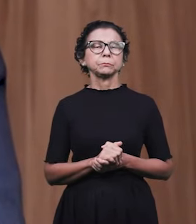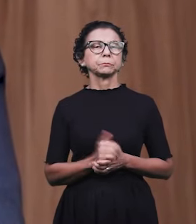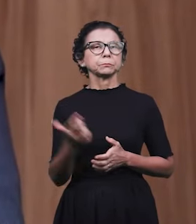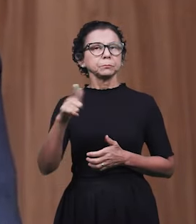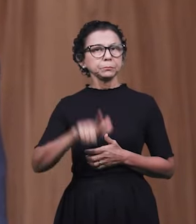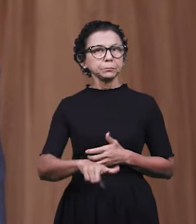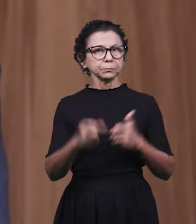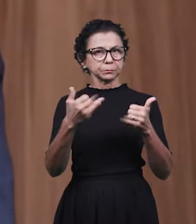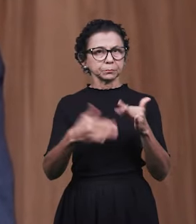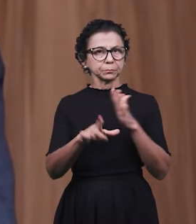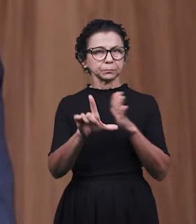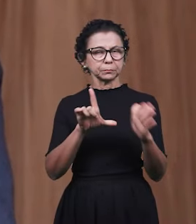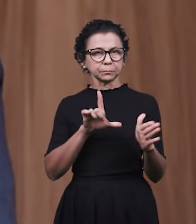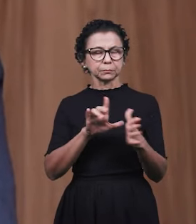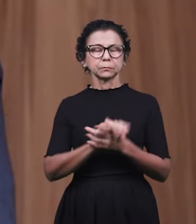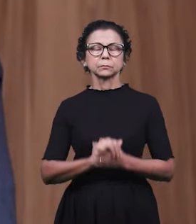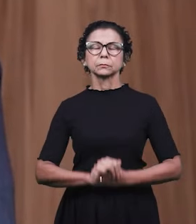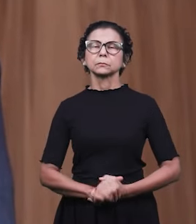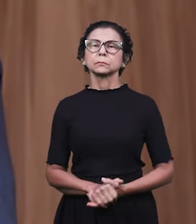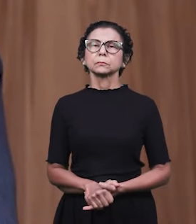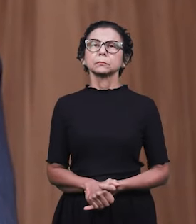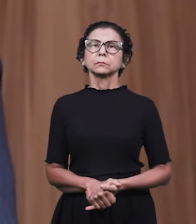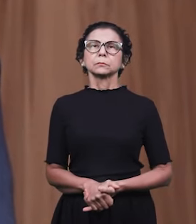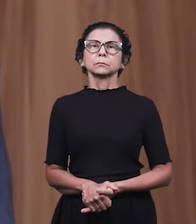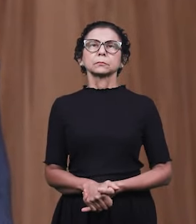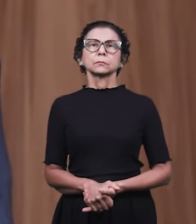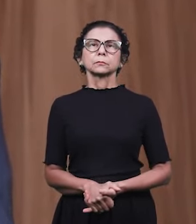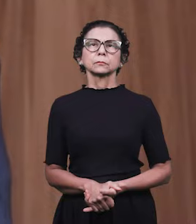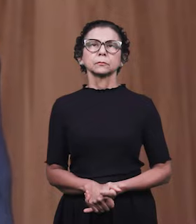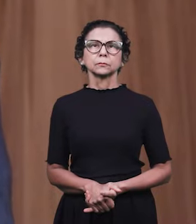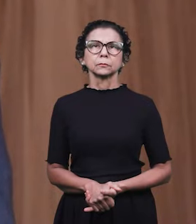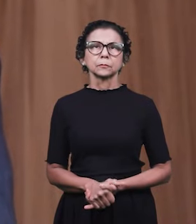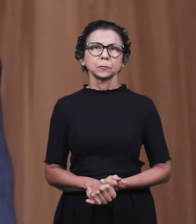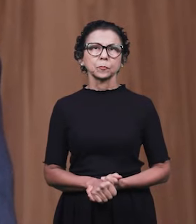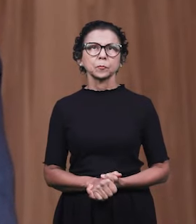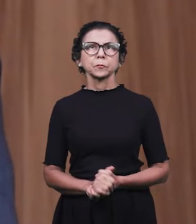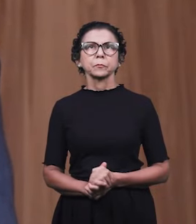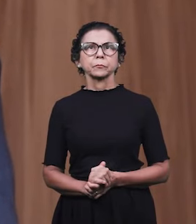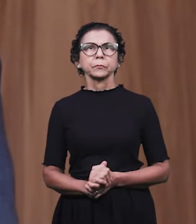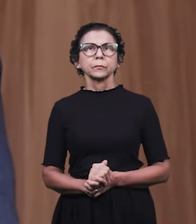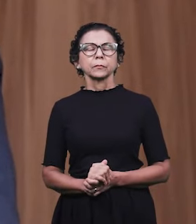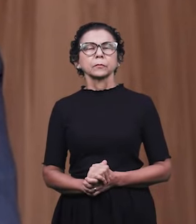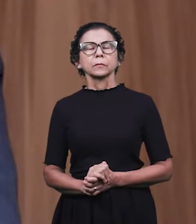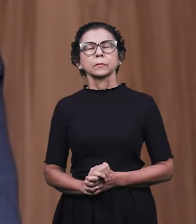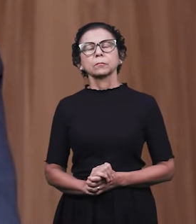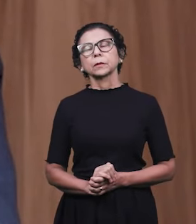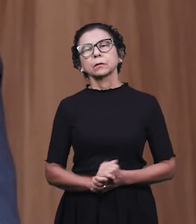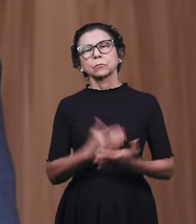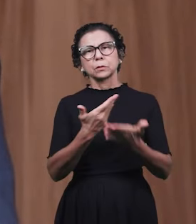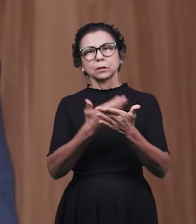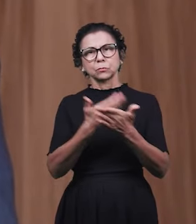repetir. Nesses anos de trabalho de pré-vestibular,